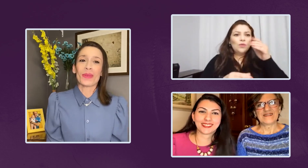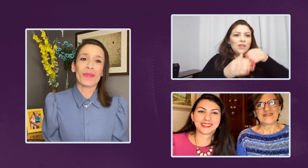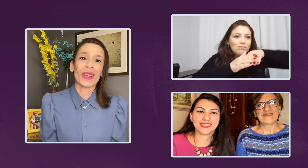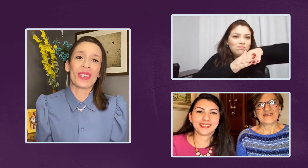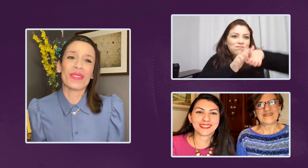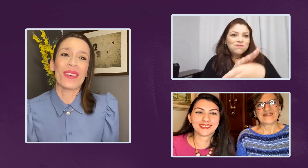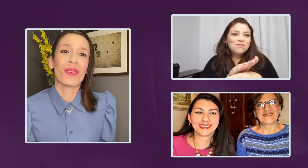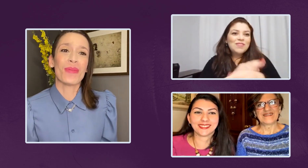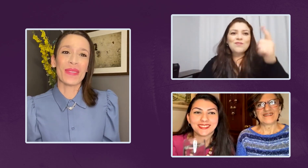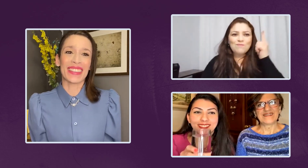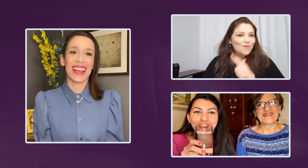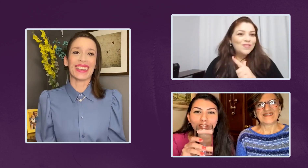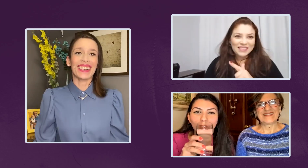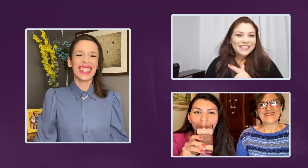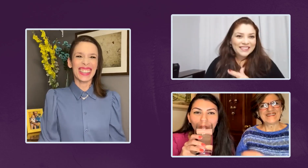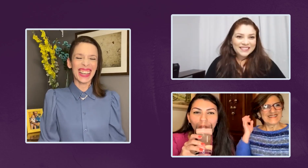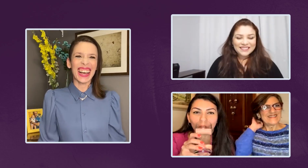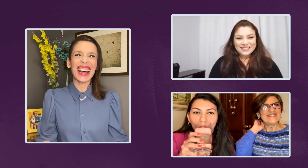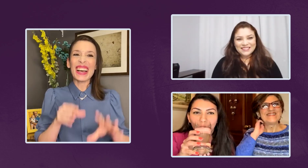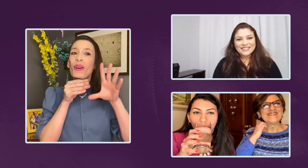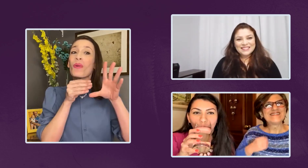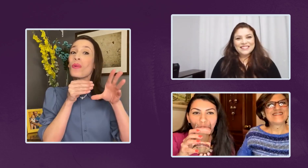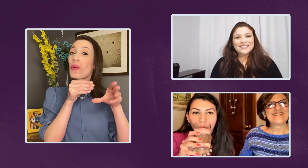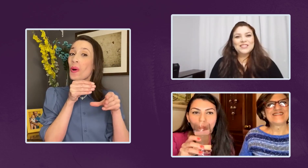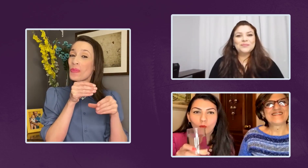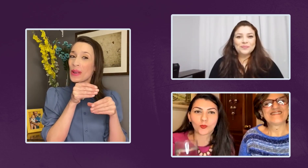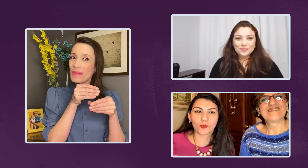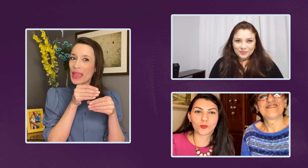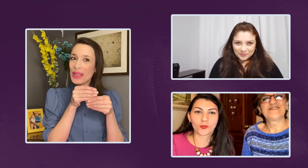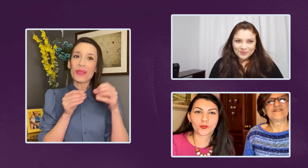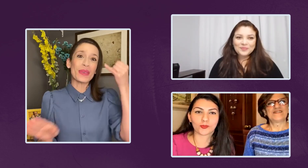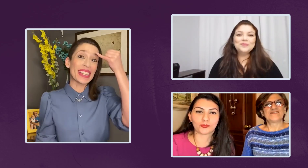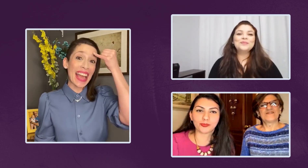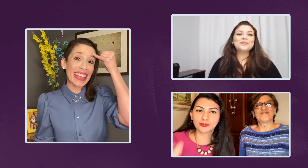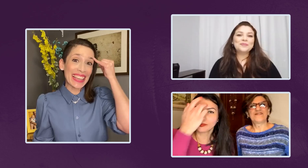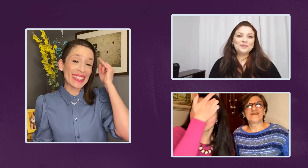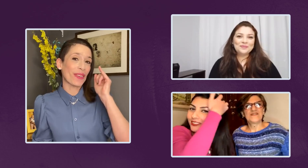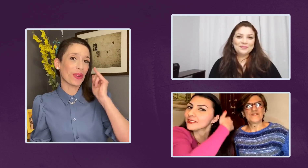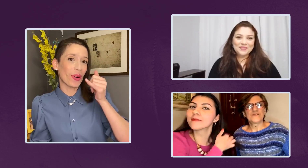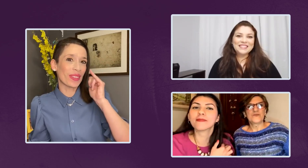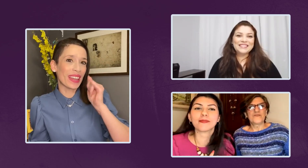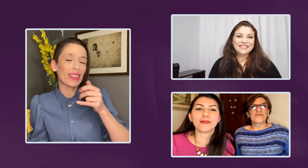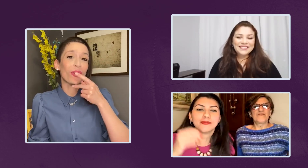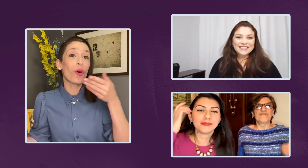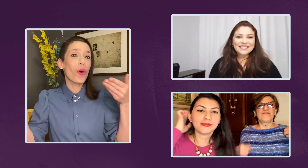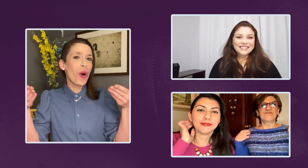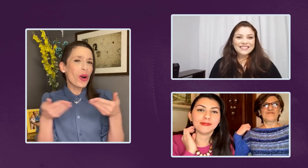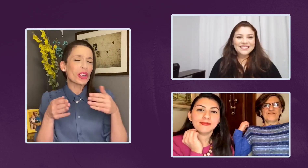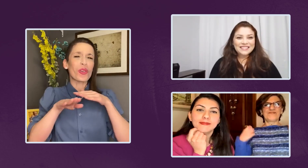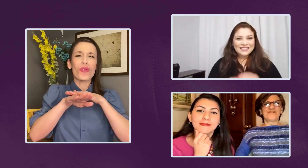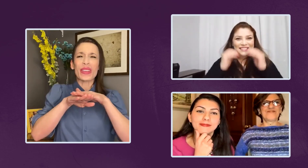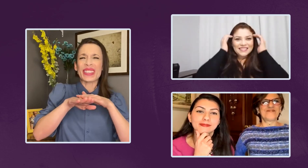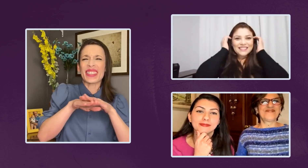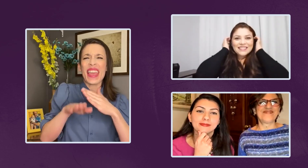Eu espero a parte terminar, eu vou complementar. Um complemento, porque a Isa, ela foi contando, ela falou,